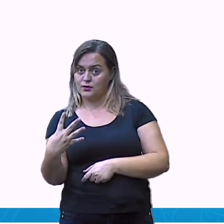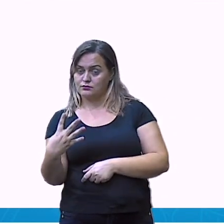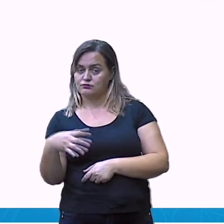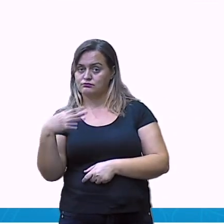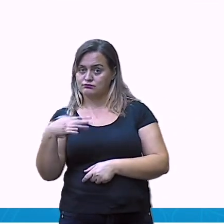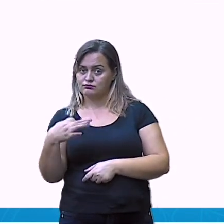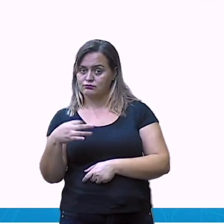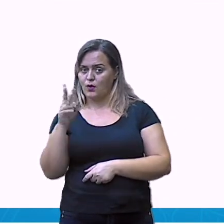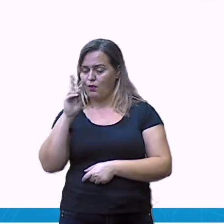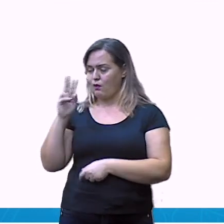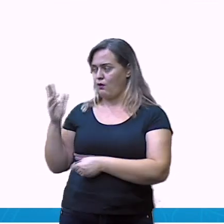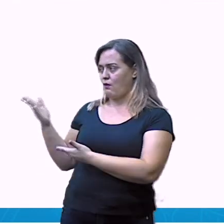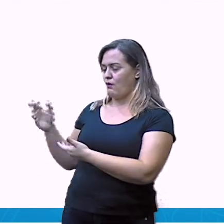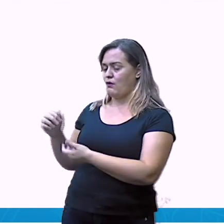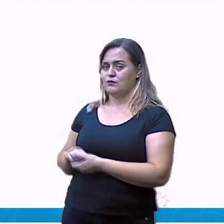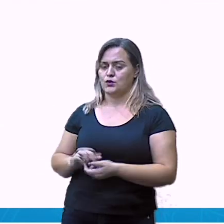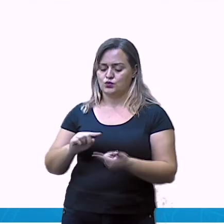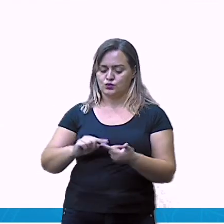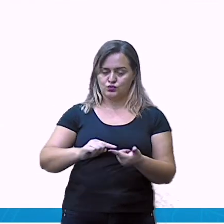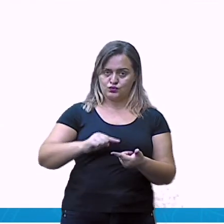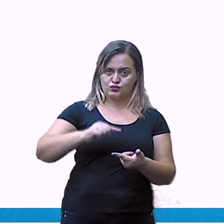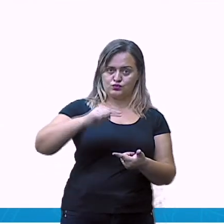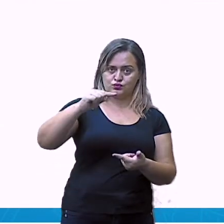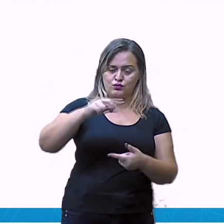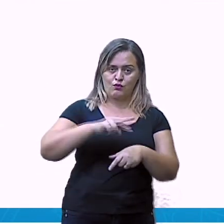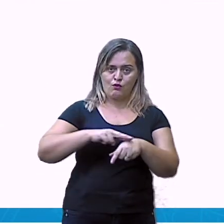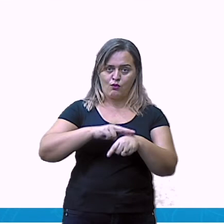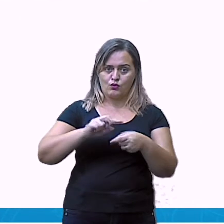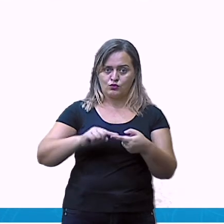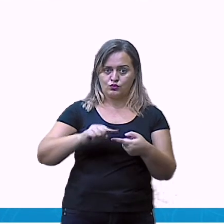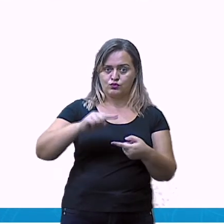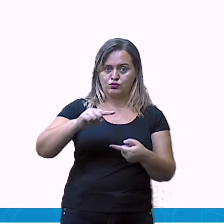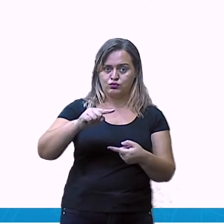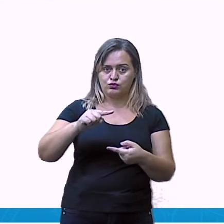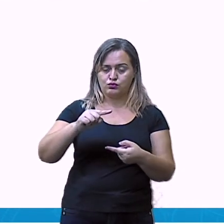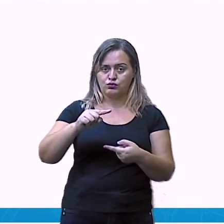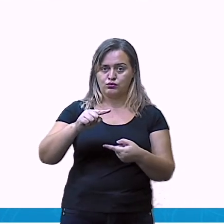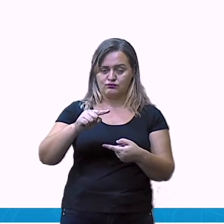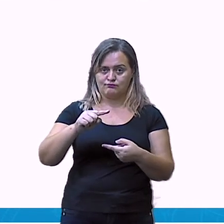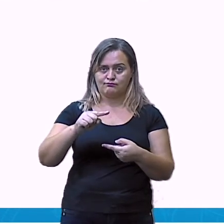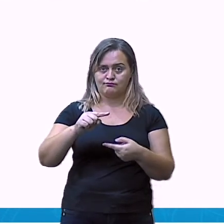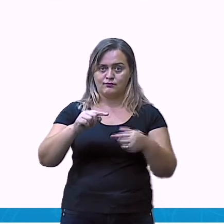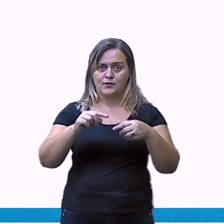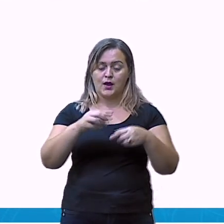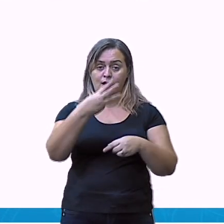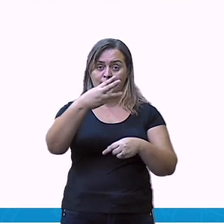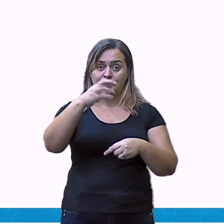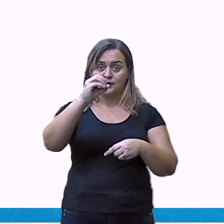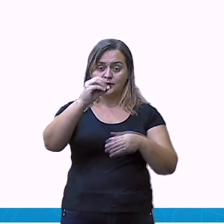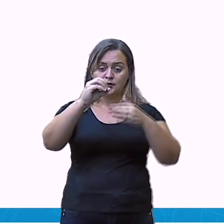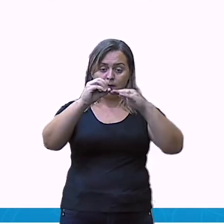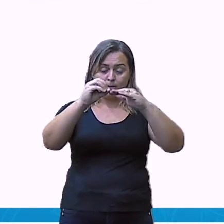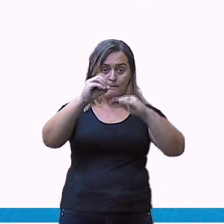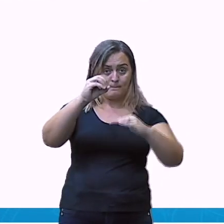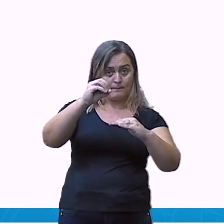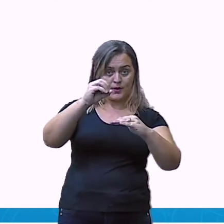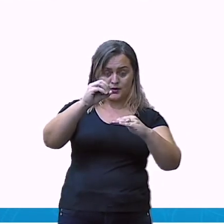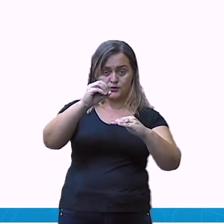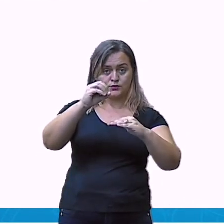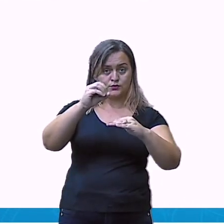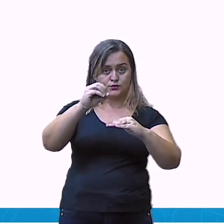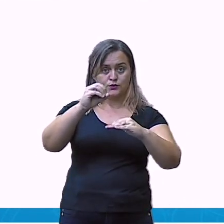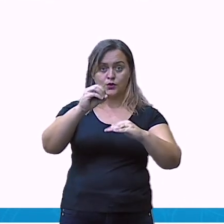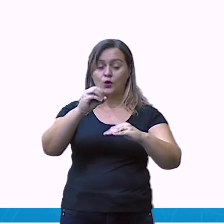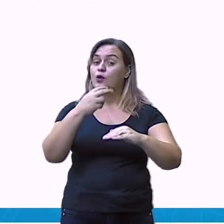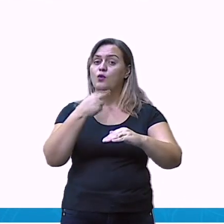barrinha representada de roxo. A beterraba, 19, não pode chegar